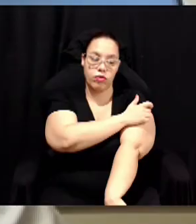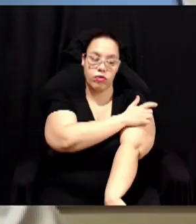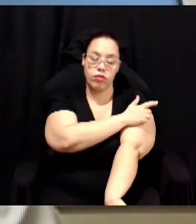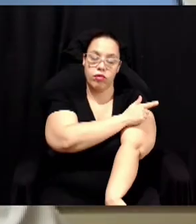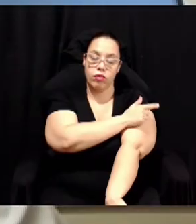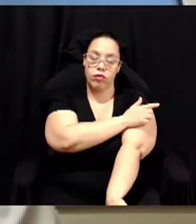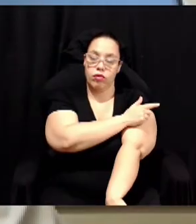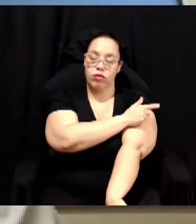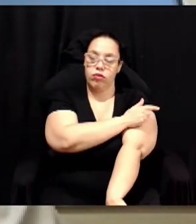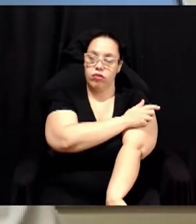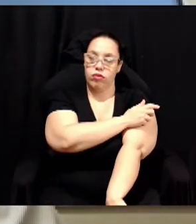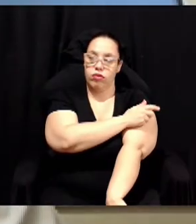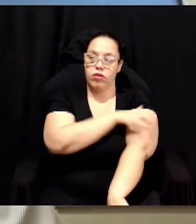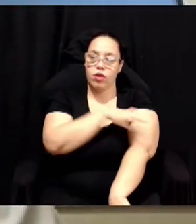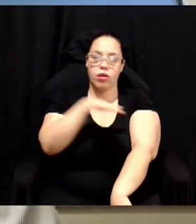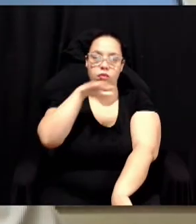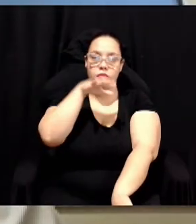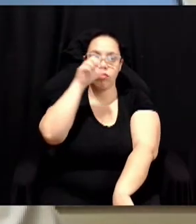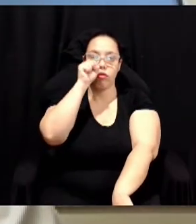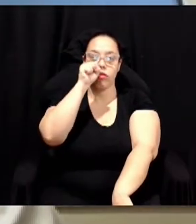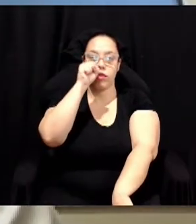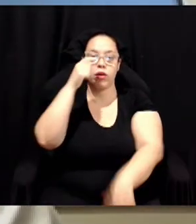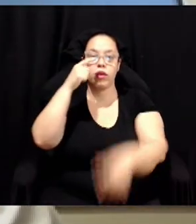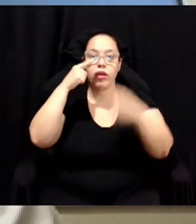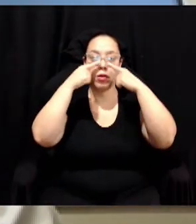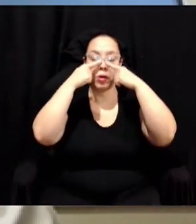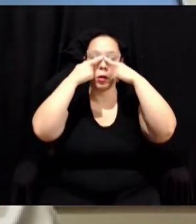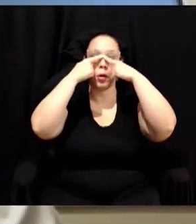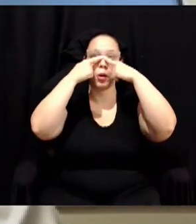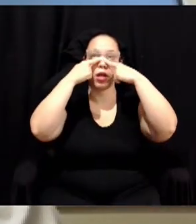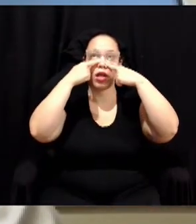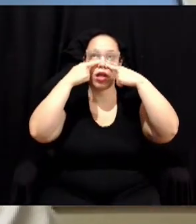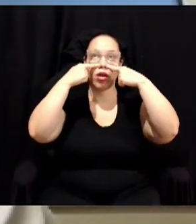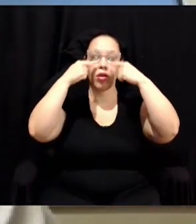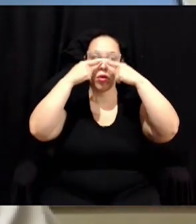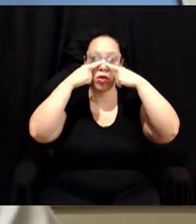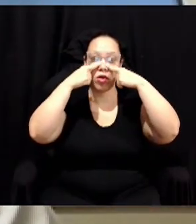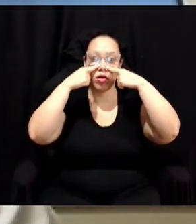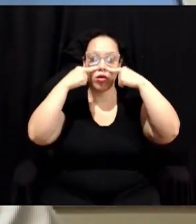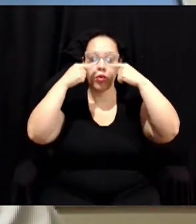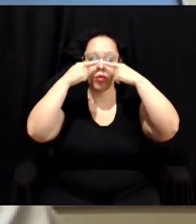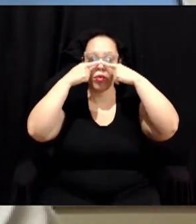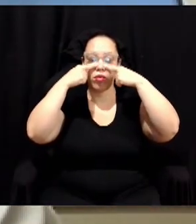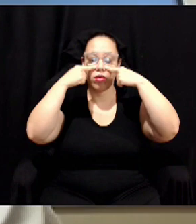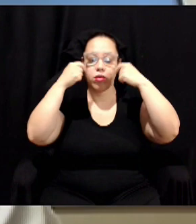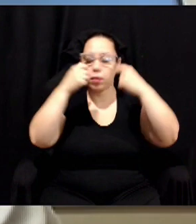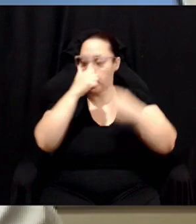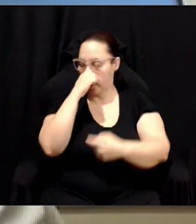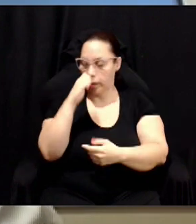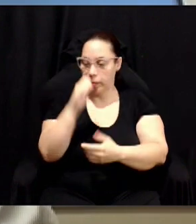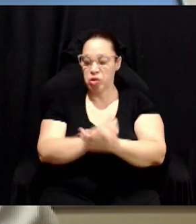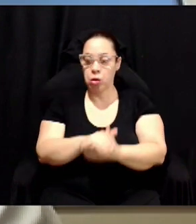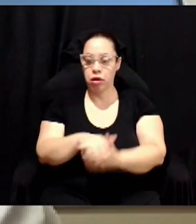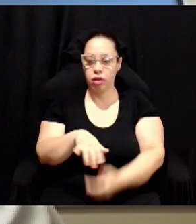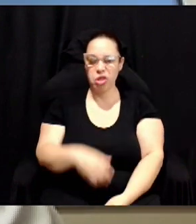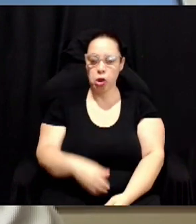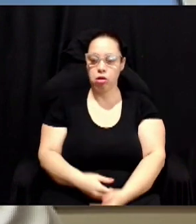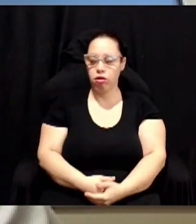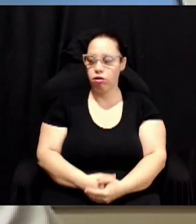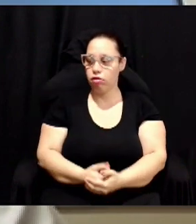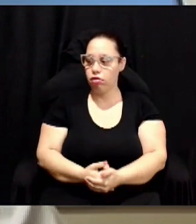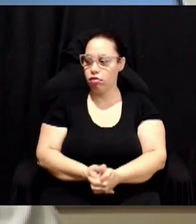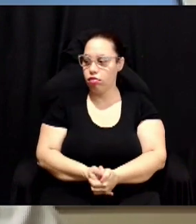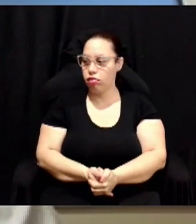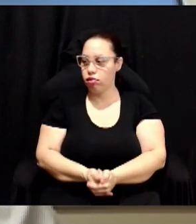o cheiro, né? Como, por exemplo, um nervinho que fica na base do nariz, que é responsável pelo olfato. E essa